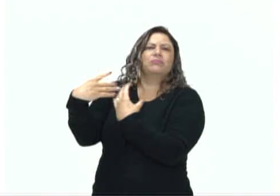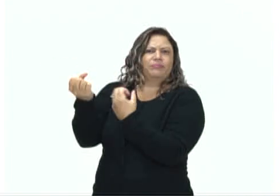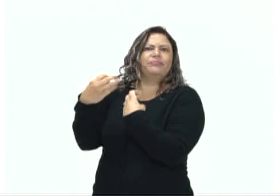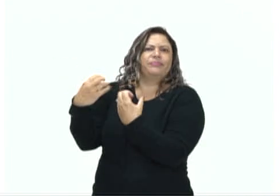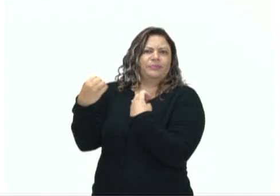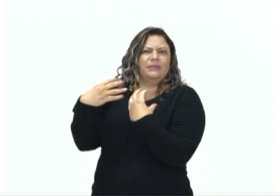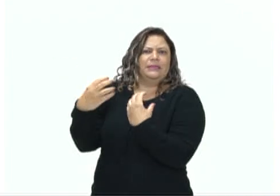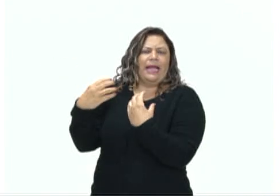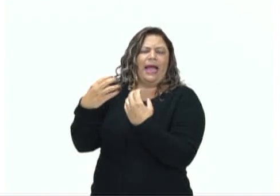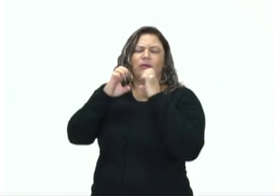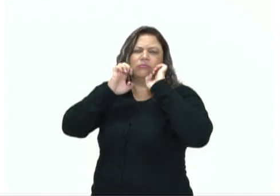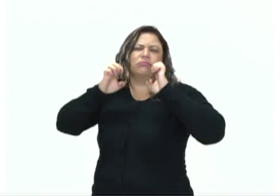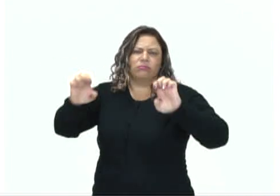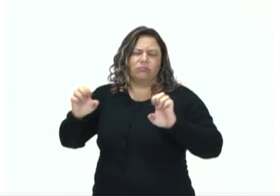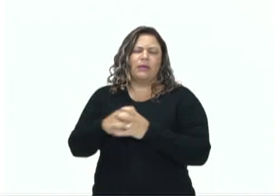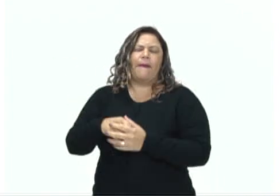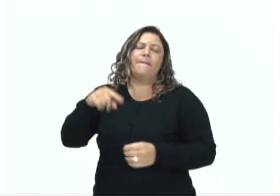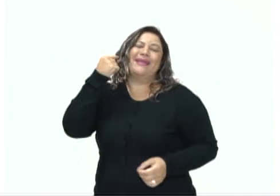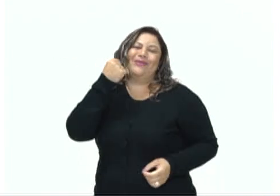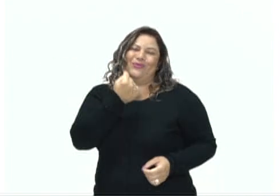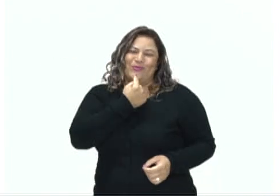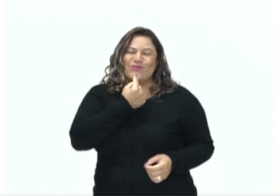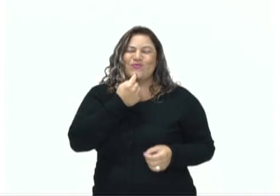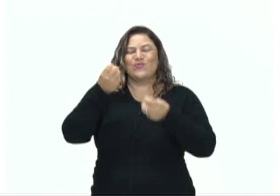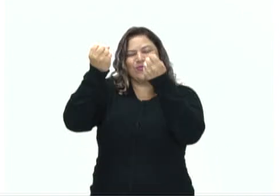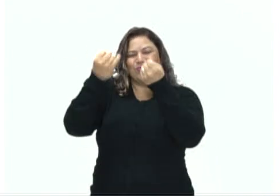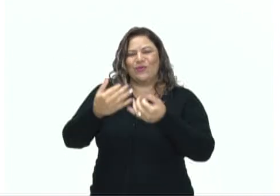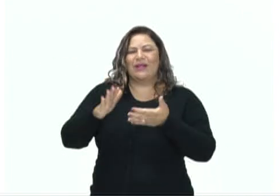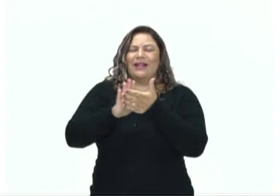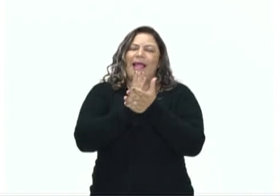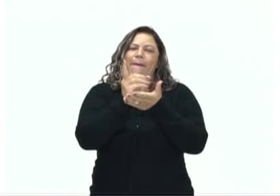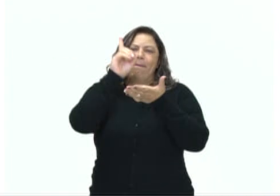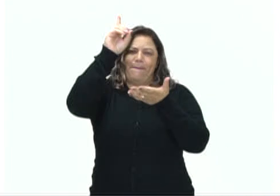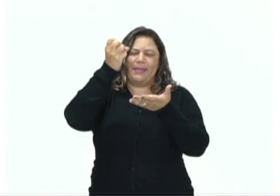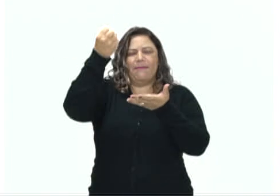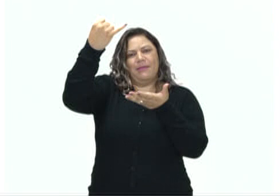me contou a parábola da ovelha perdida. Disse: